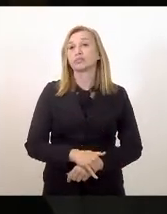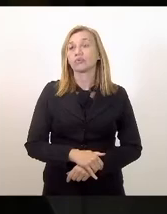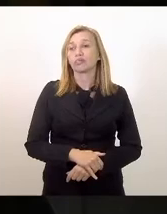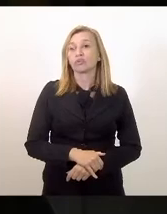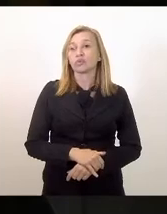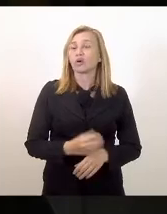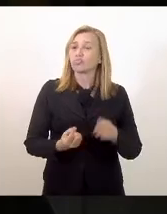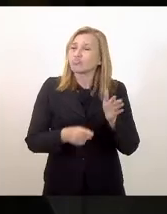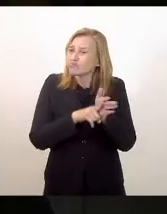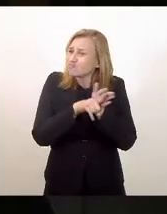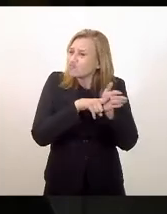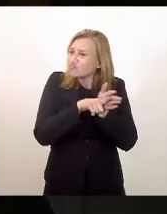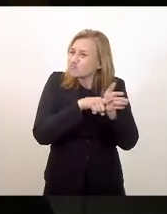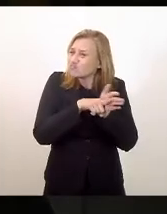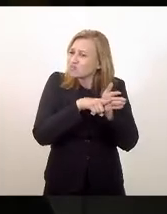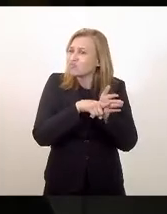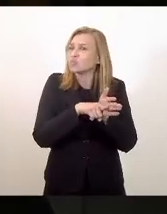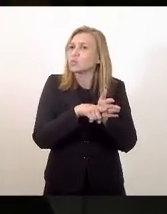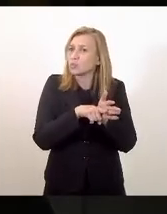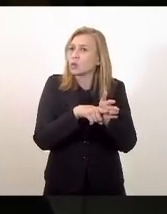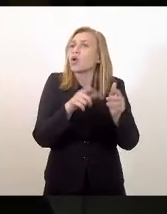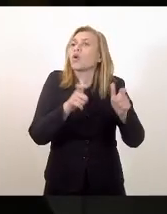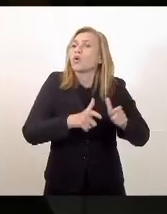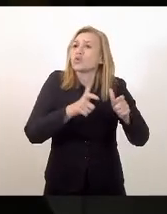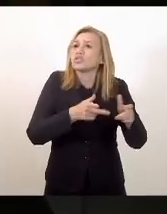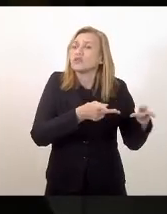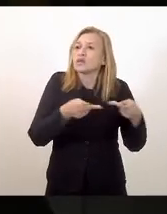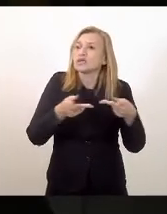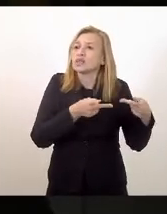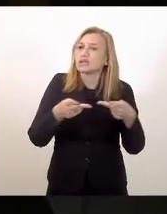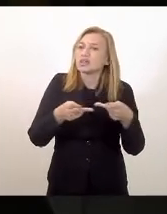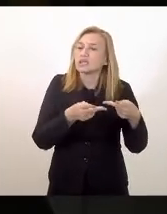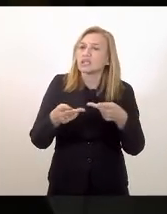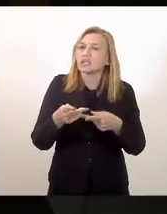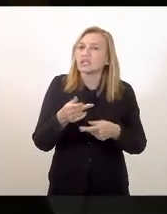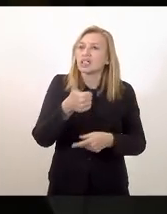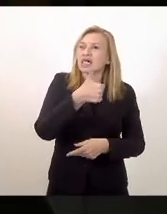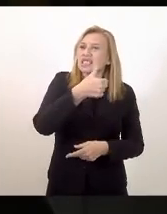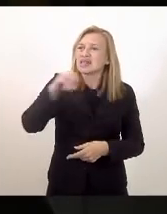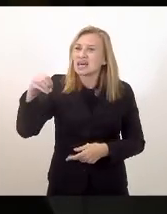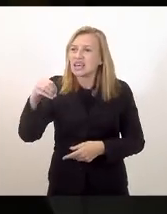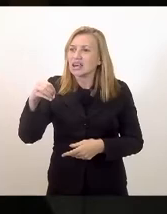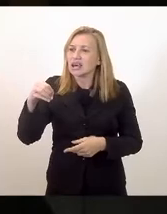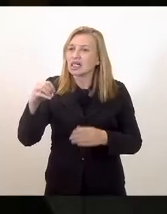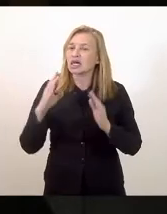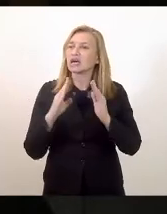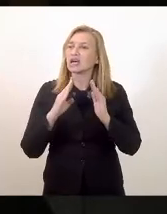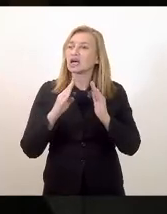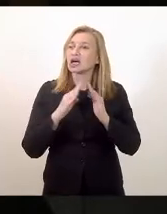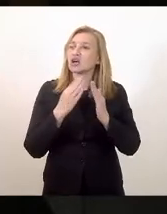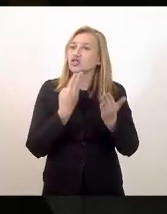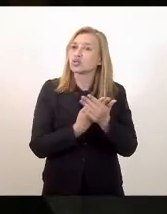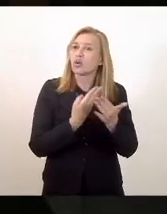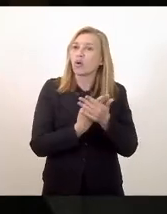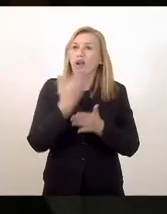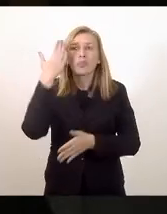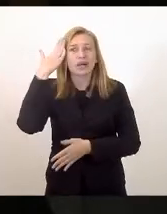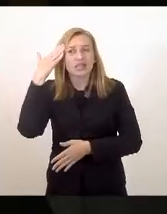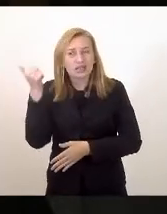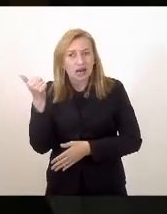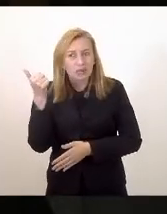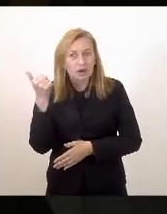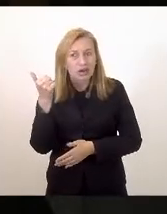uma pesquisa onde visitamos cerca de 100 escolas para saber as condições